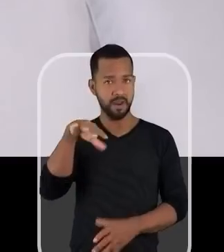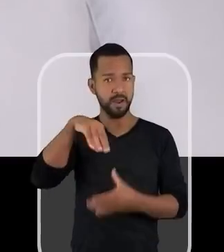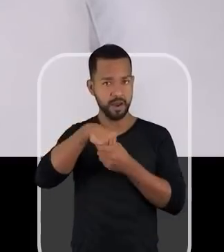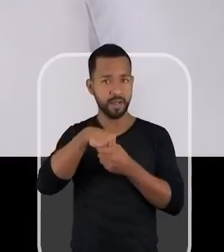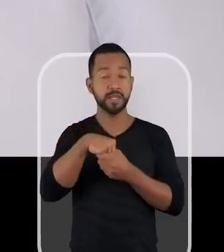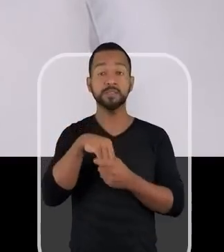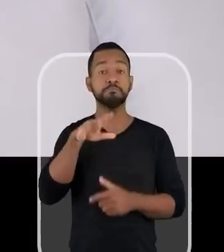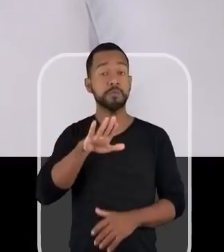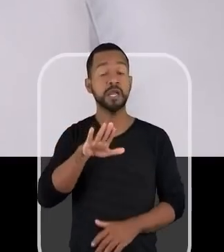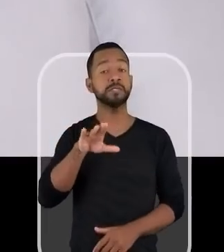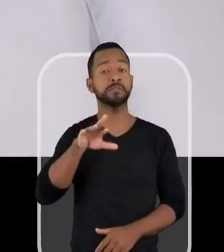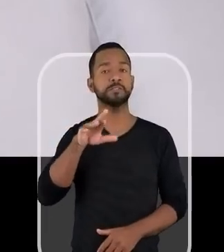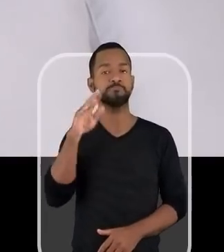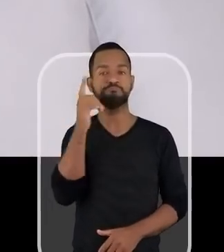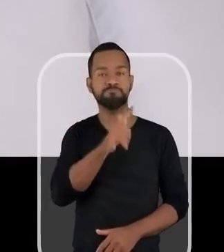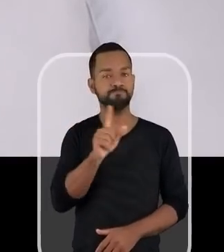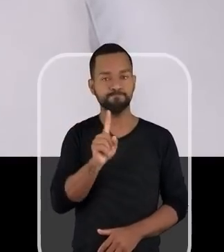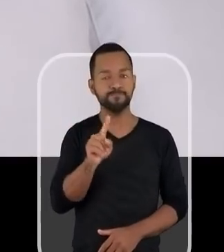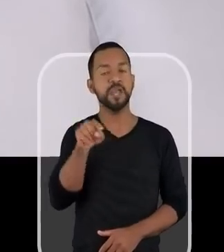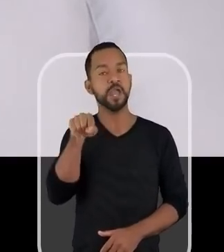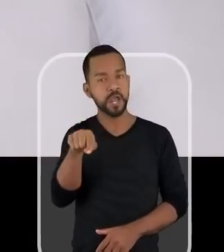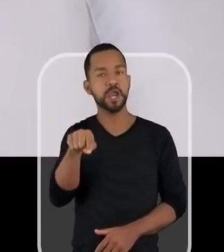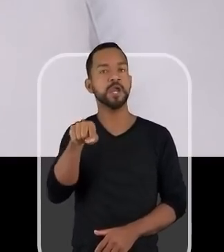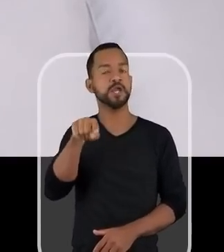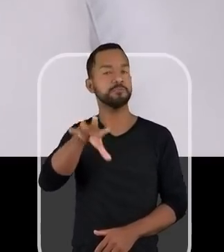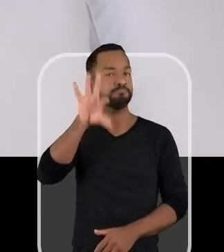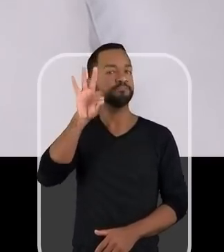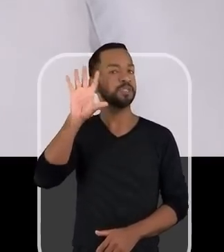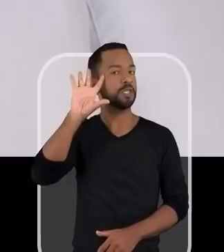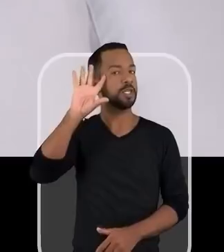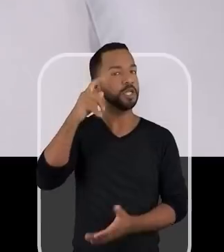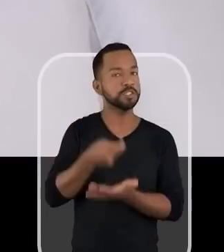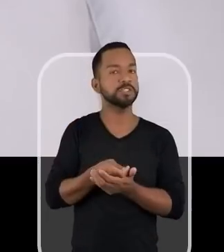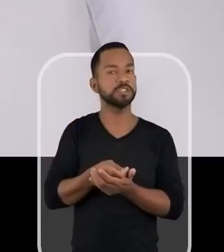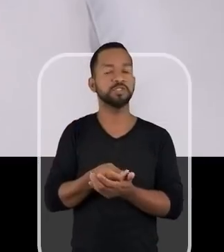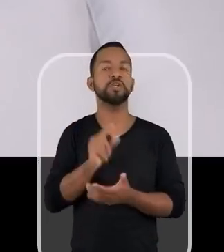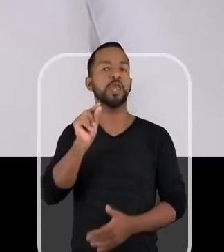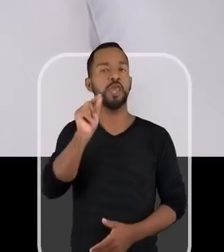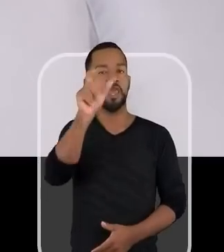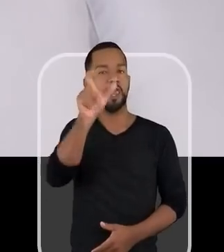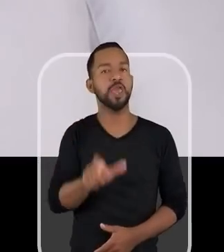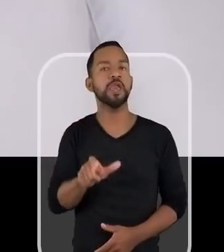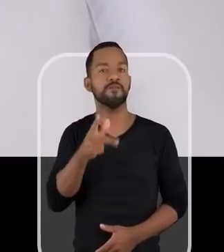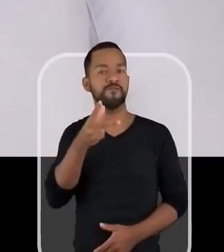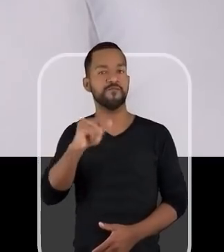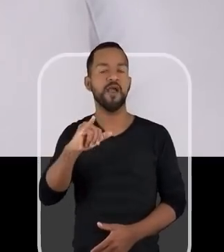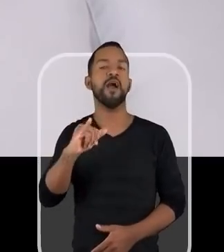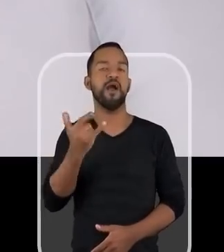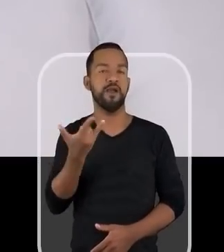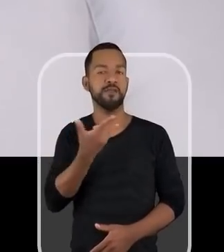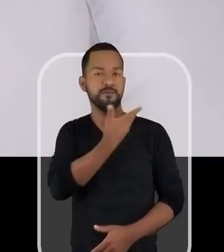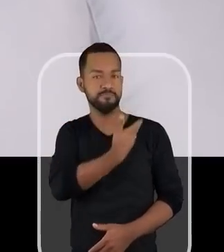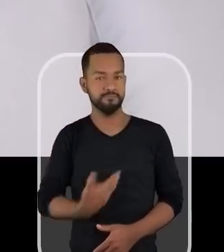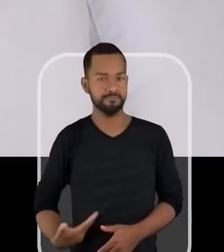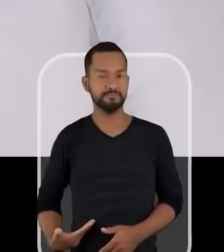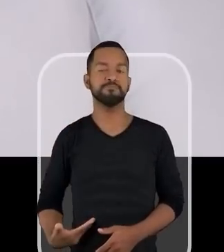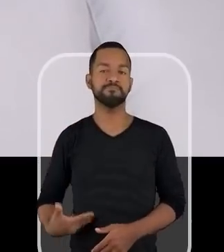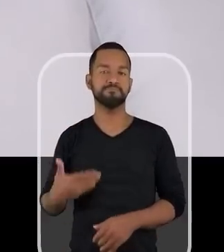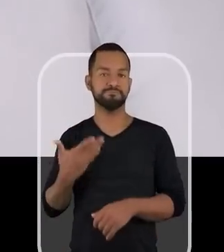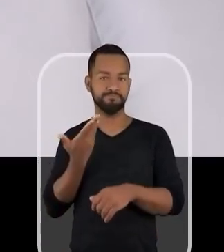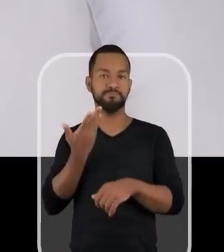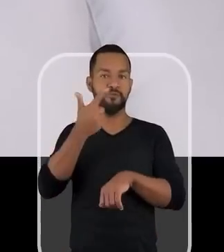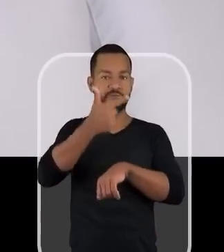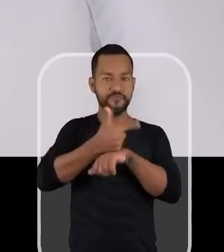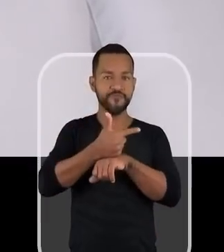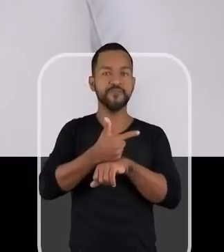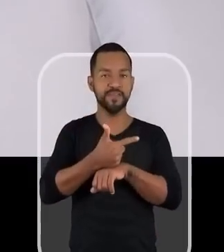for, quem decide quem vai ser o candidato a presidente é o Bolsonaro. Quem decide quem vai ser o candidato